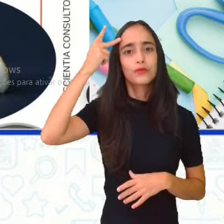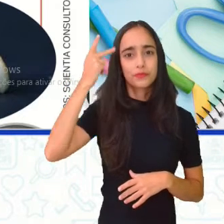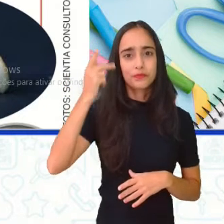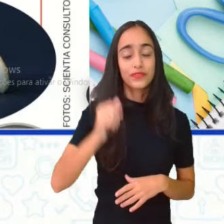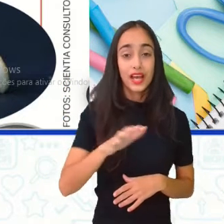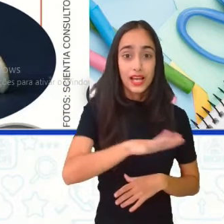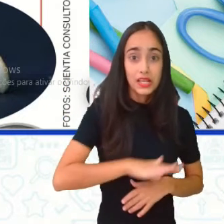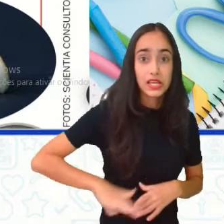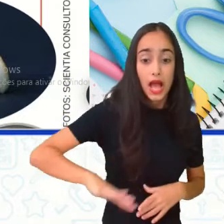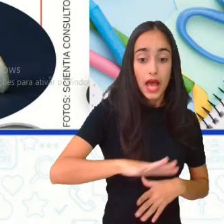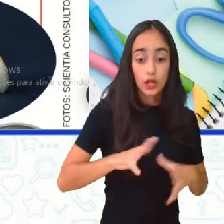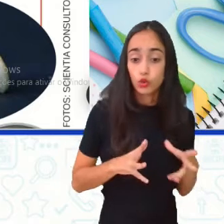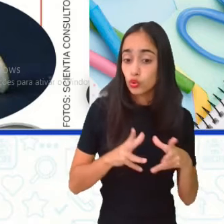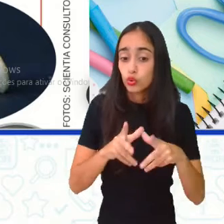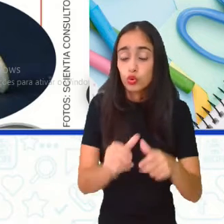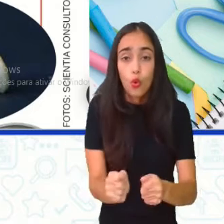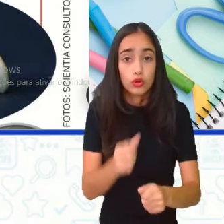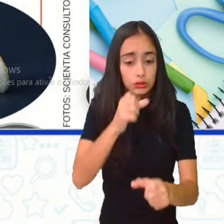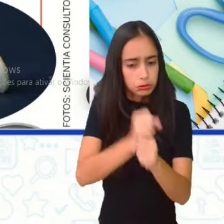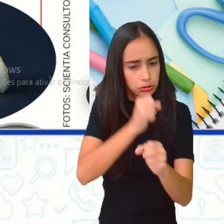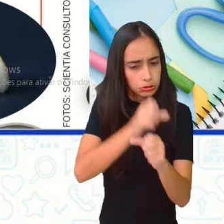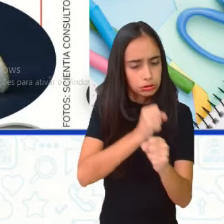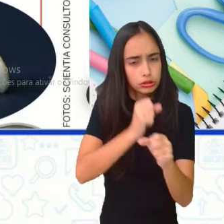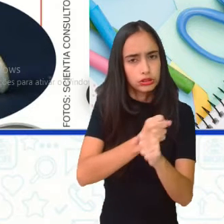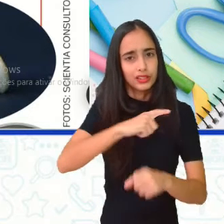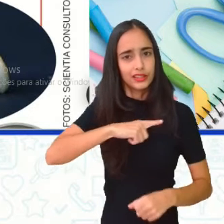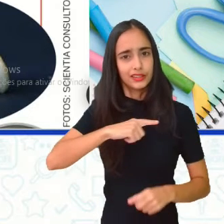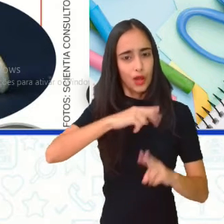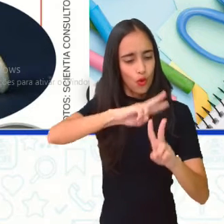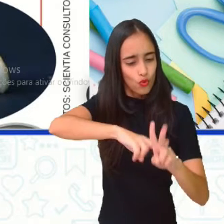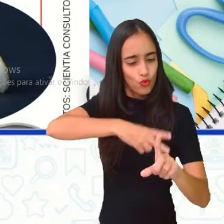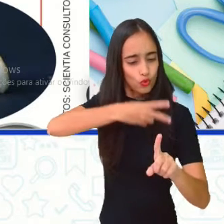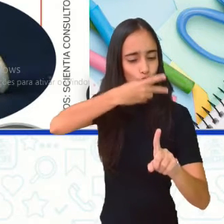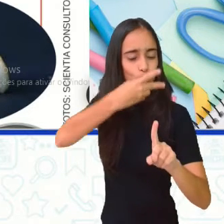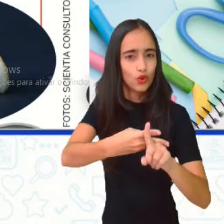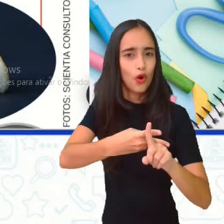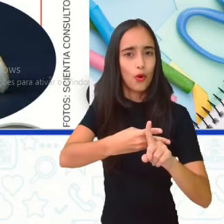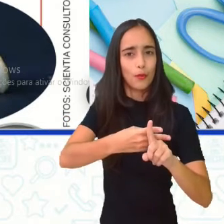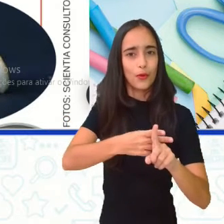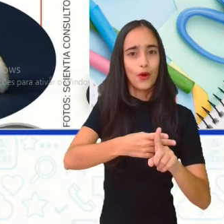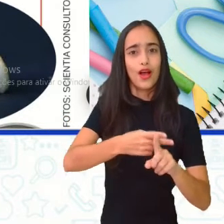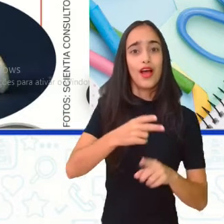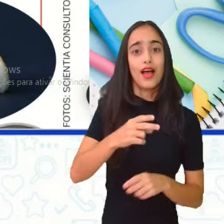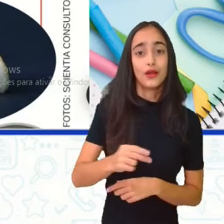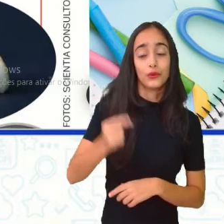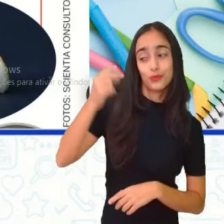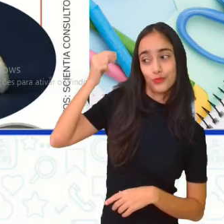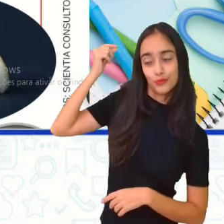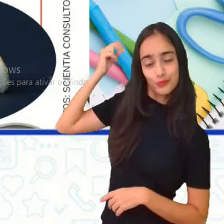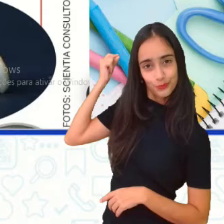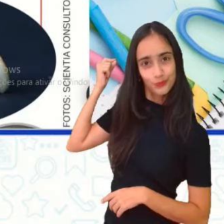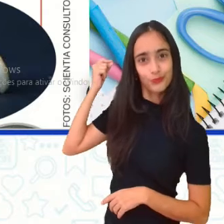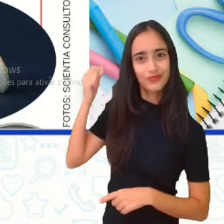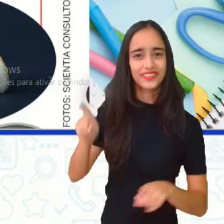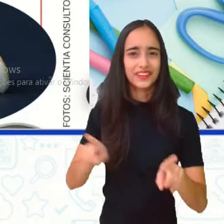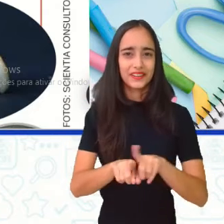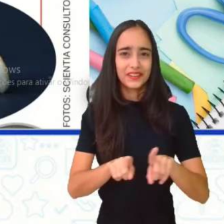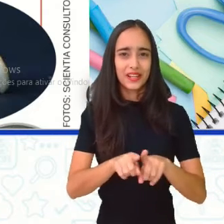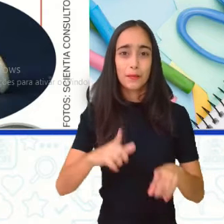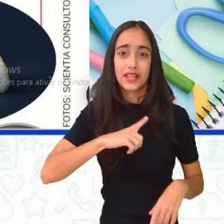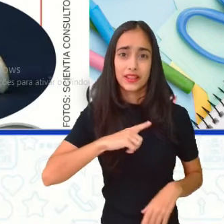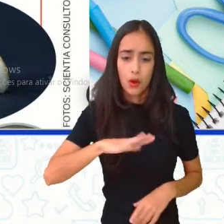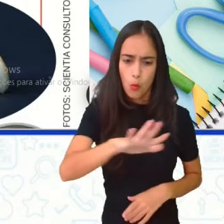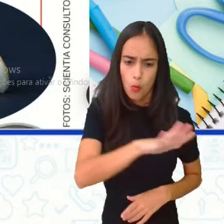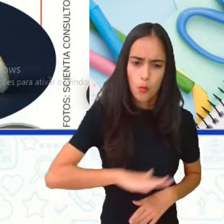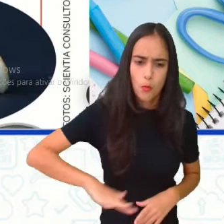área total construída terá o dobro da que havia anteriormente. Também foi restaurado o Jardinzão, ou seja, um jardim bem